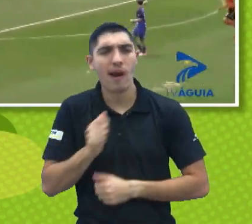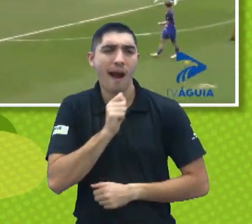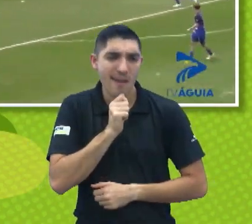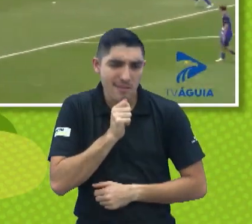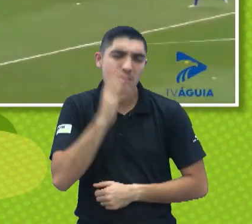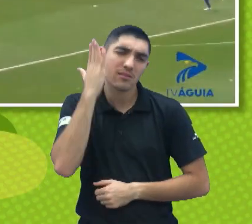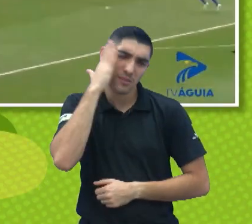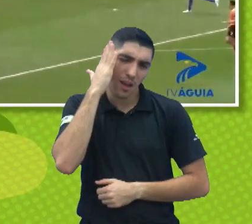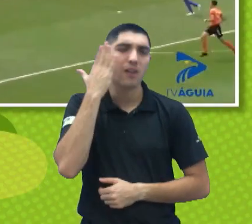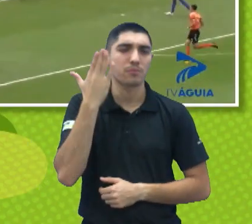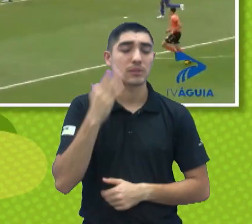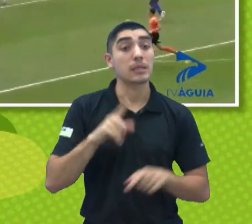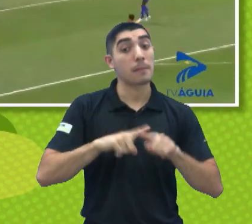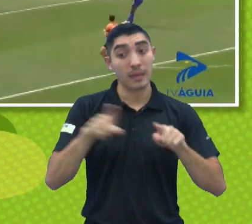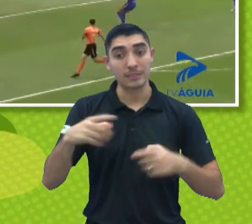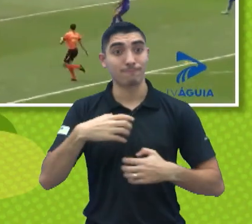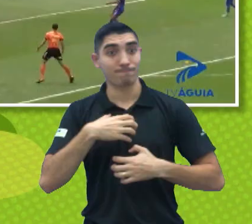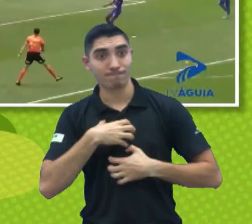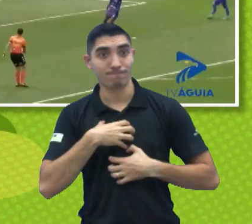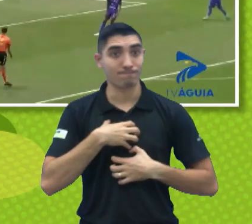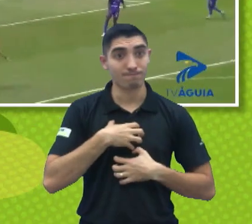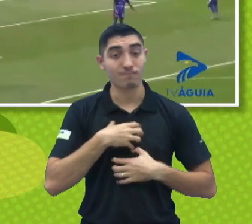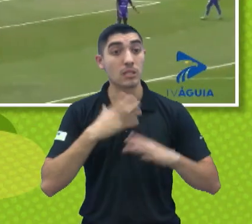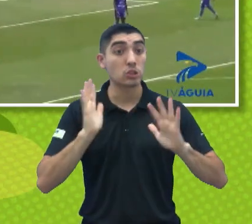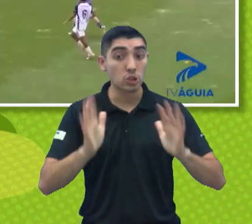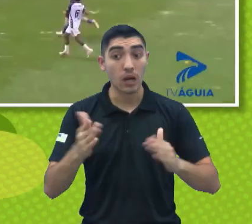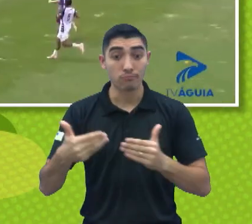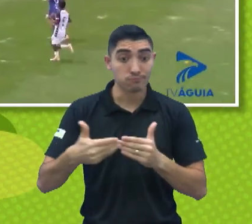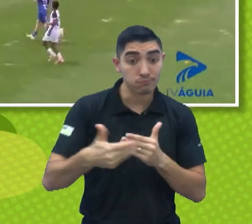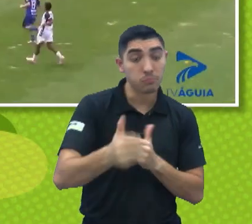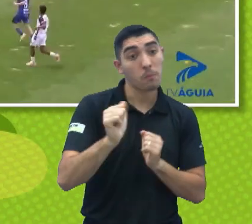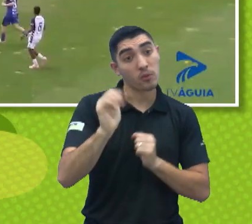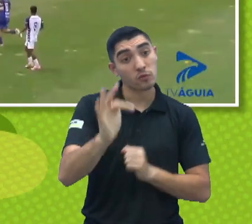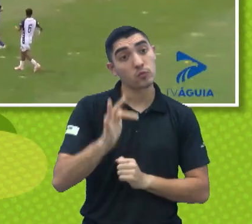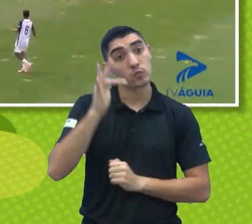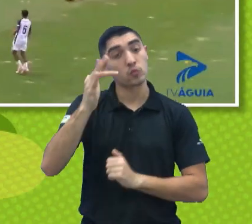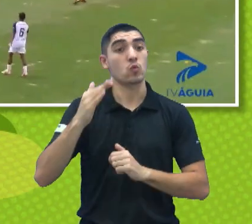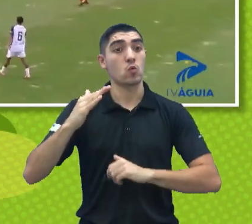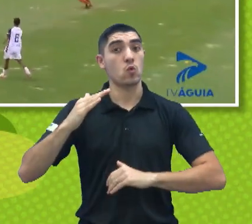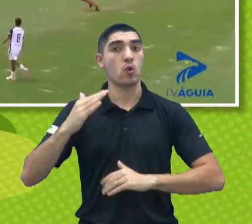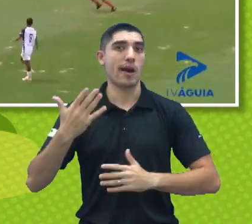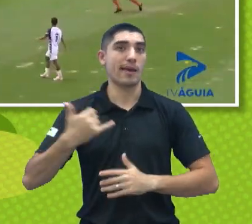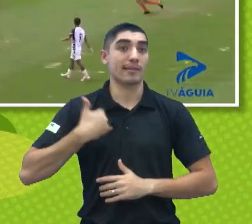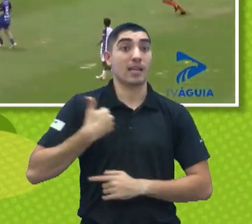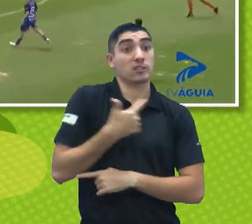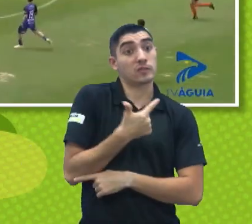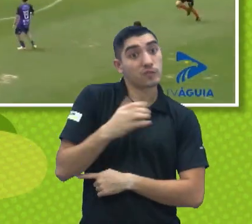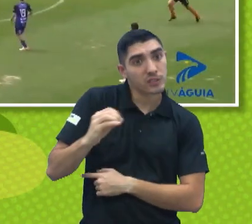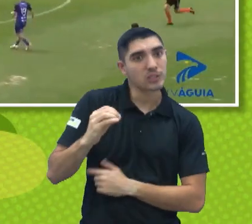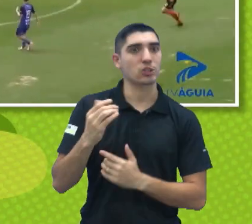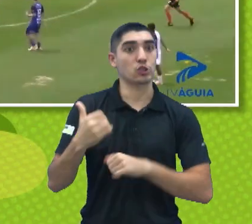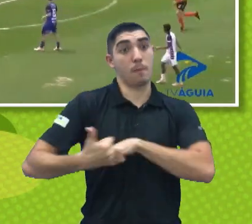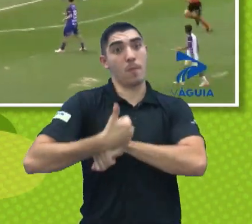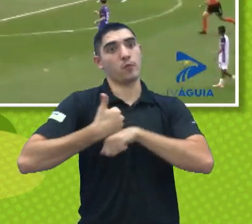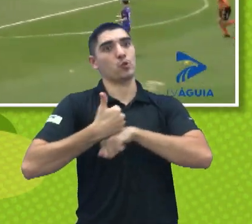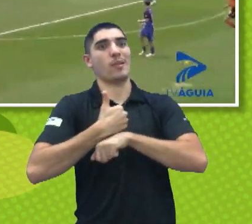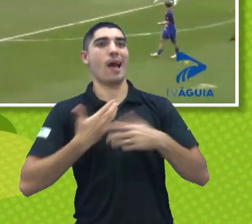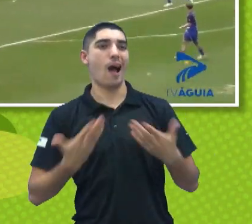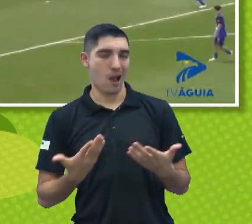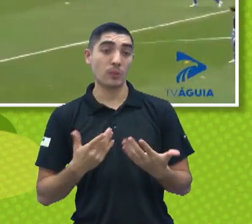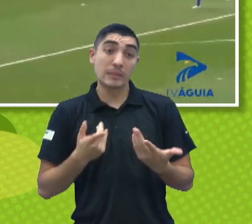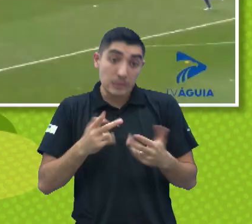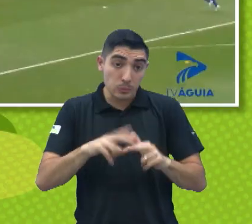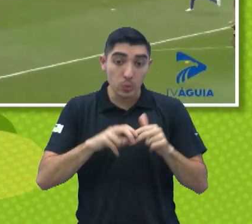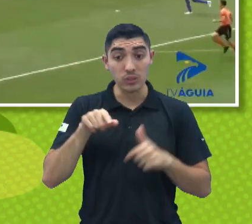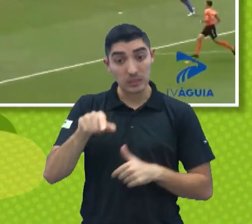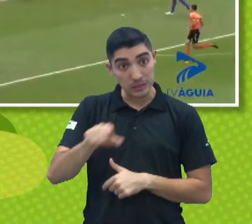frente, mas eles já estão nessa etapa de transição ali para o Sub-20, que é uma categoria maior. Então, continuar vivo dentro dessa disputa